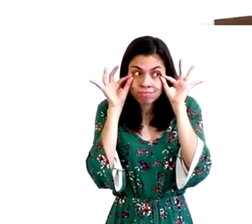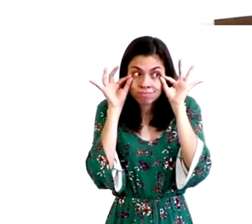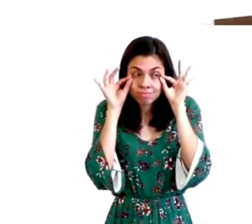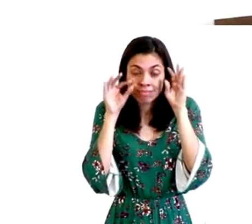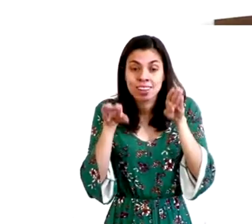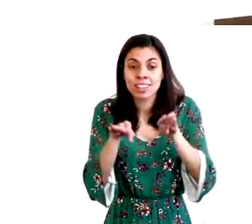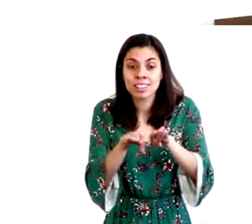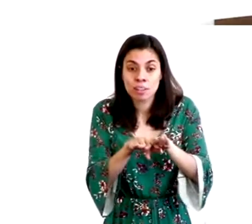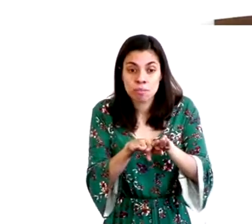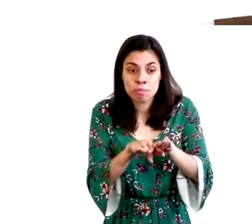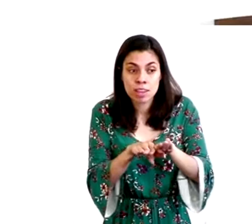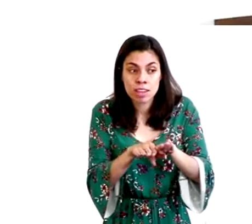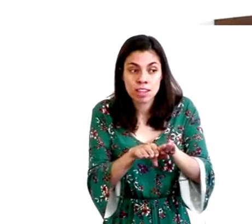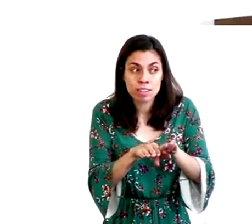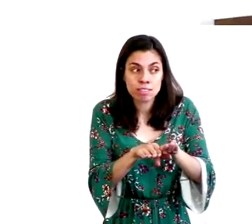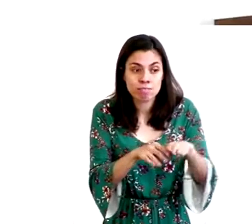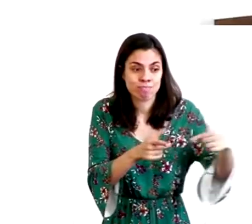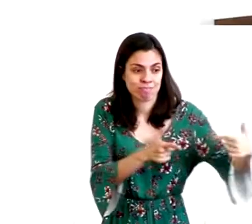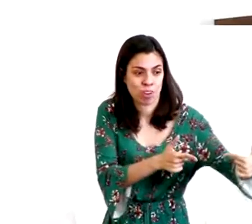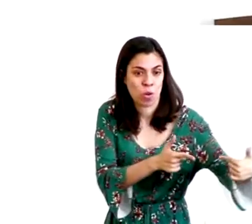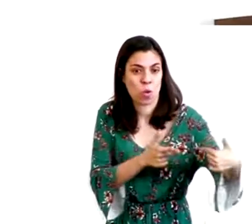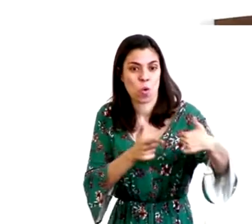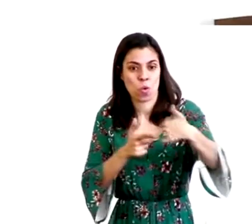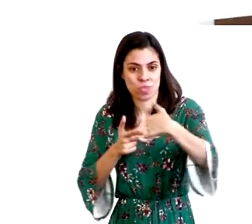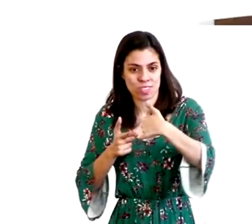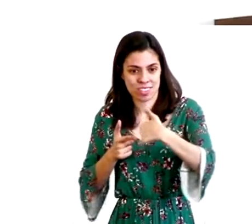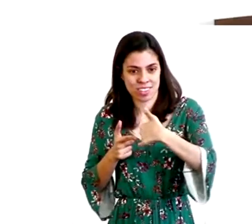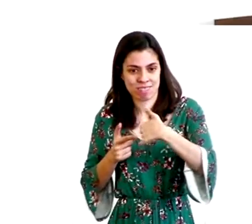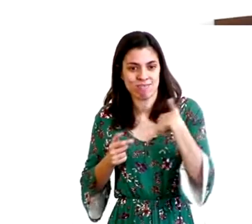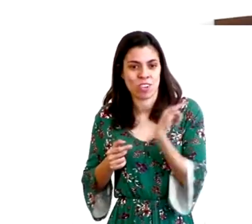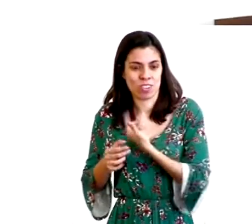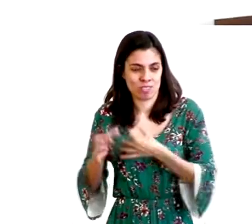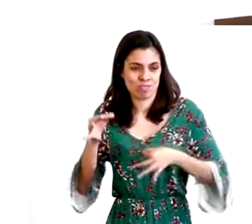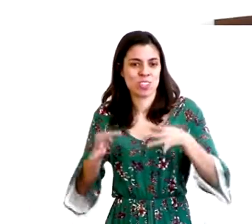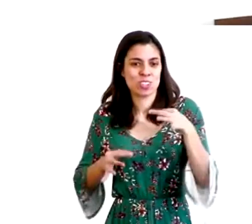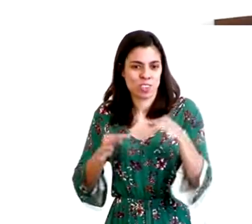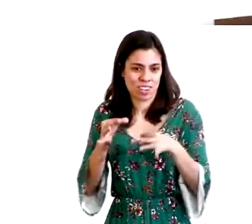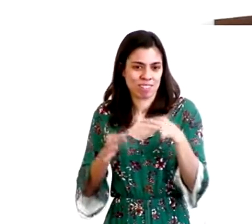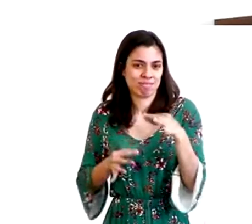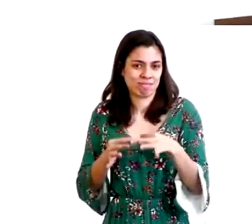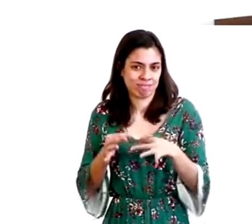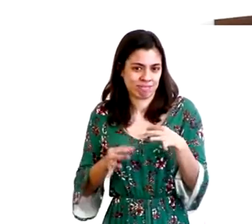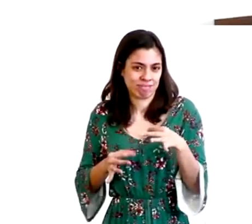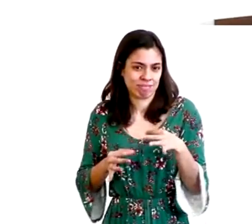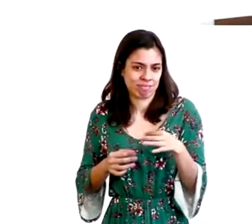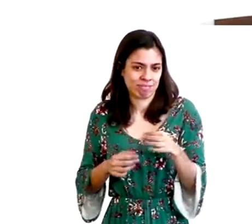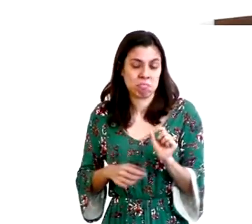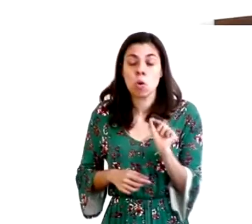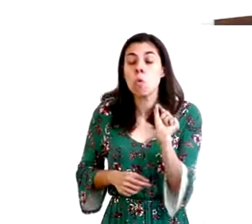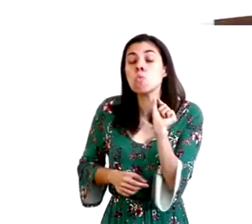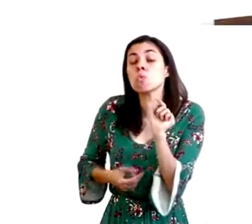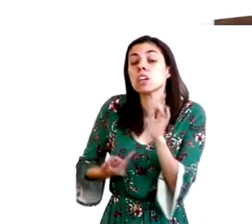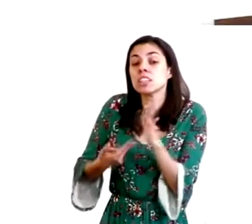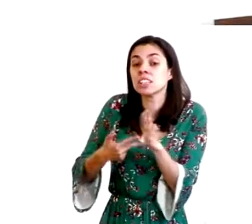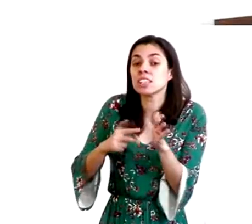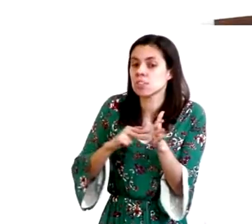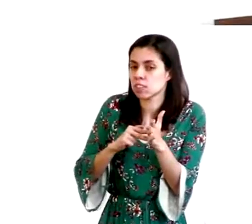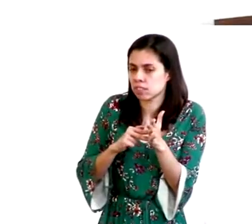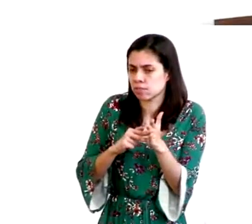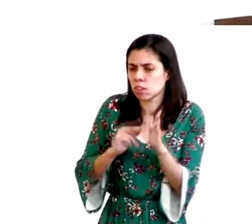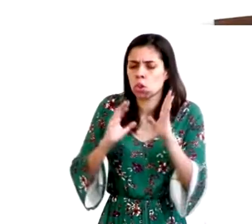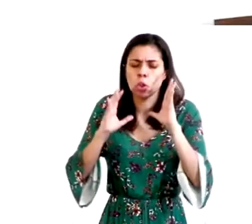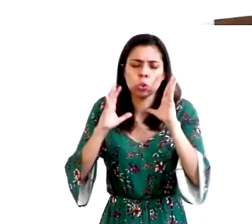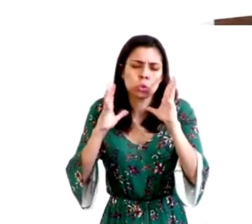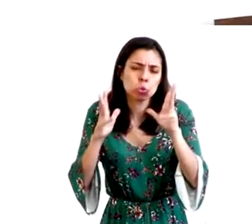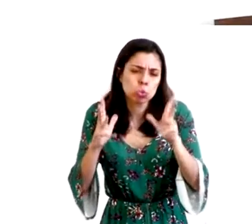entender bem o Sermão do Monte. Esse é o nosso desejo, esse é o nosso anseio.